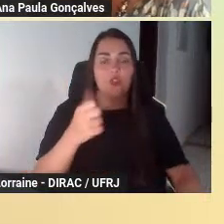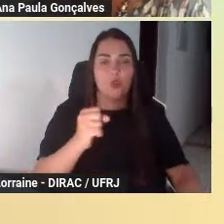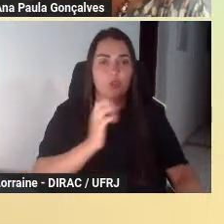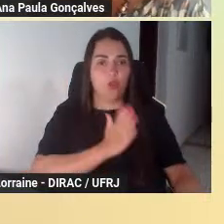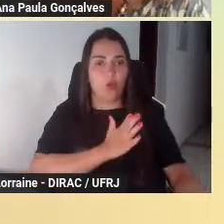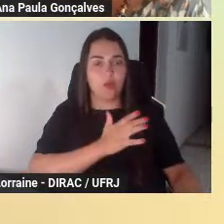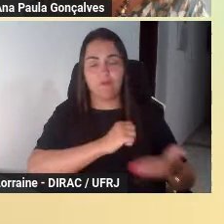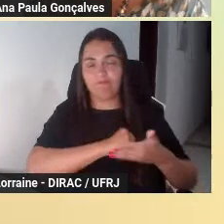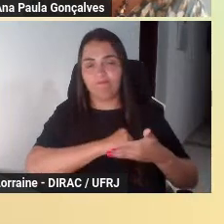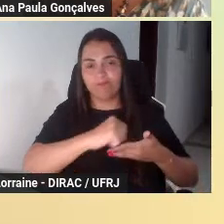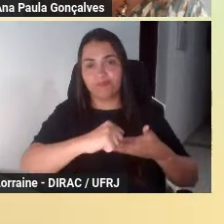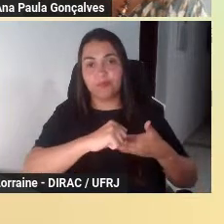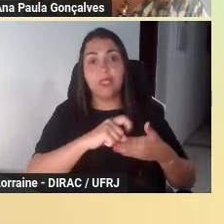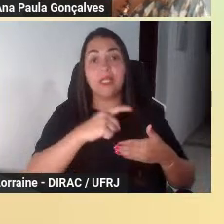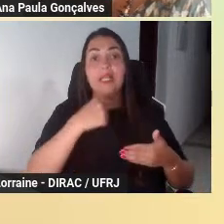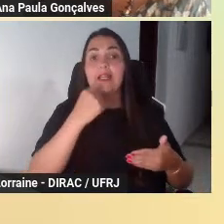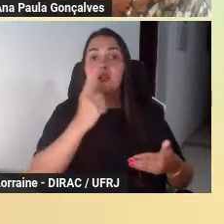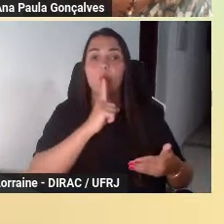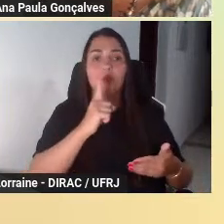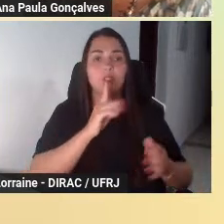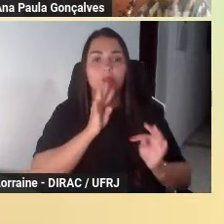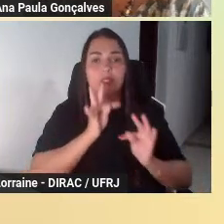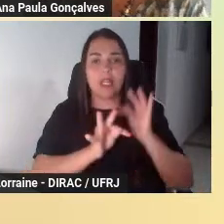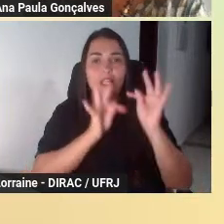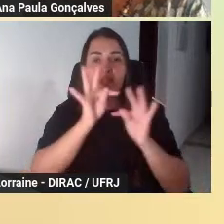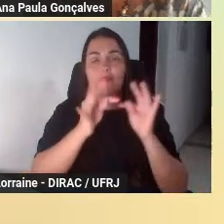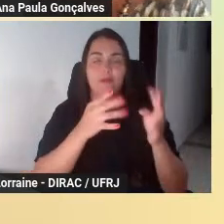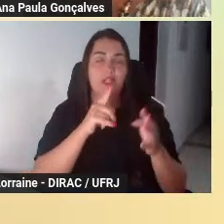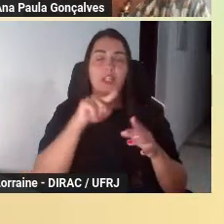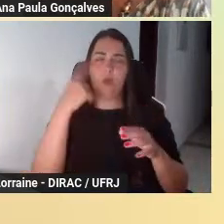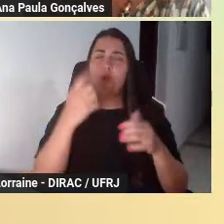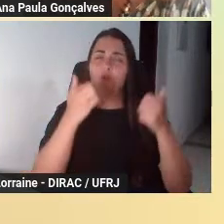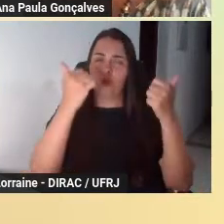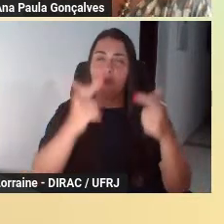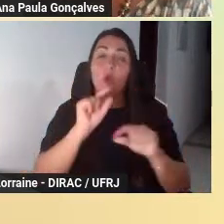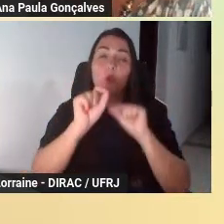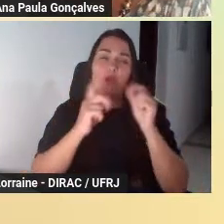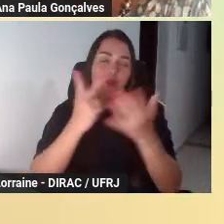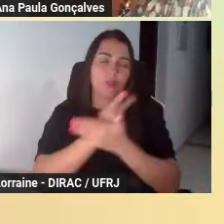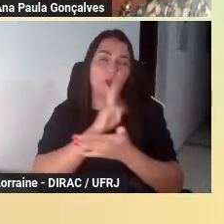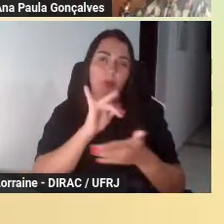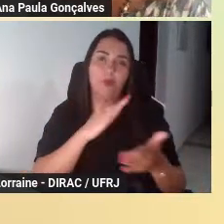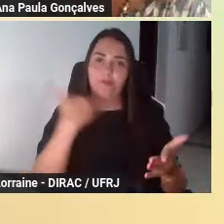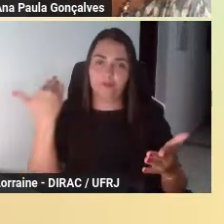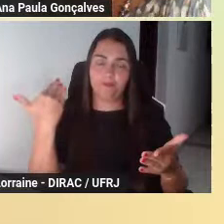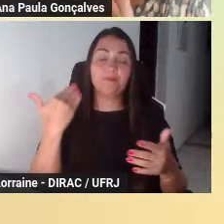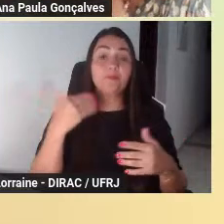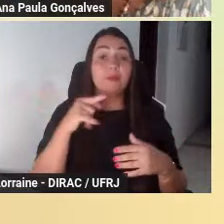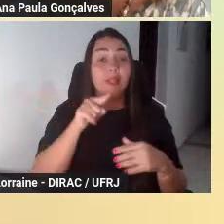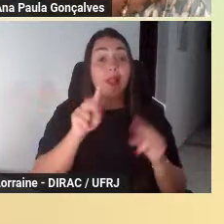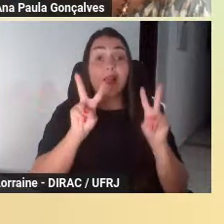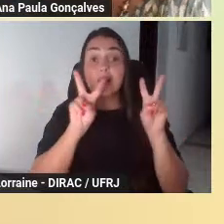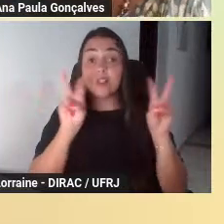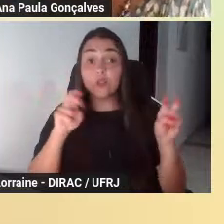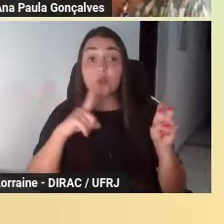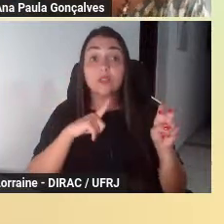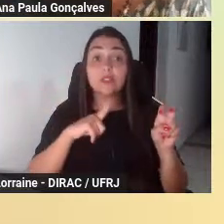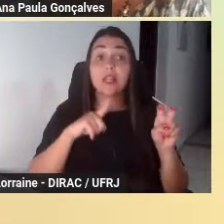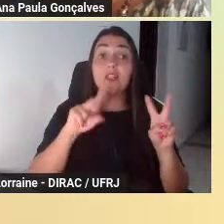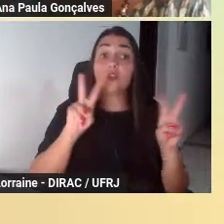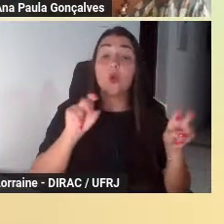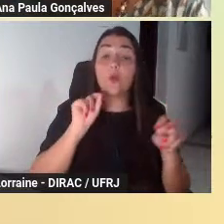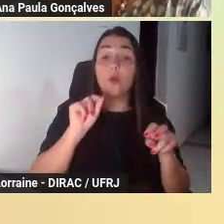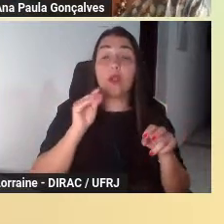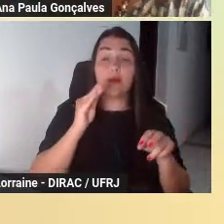continuidade ao tratamento dele, ele não resistiu. Depois eu vou contar um pouco dessa situação, que também é uma situação que envolve a questão da maternagem, do